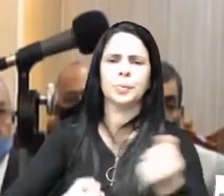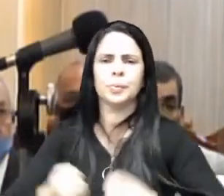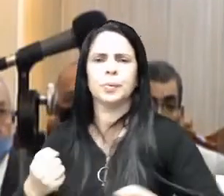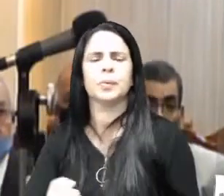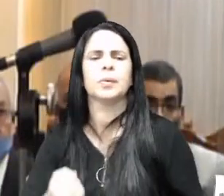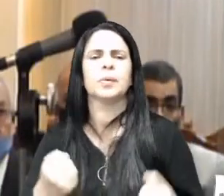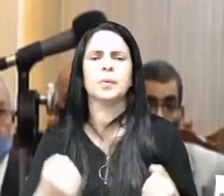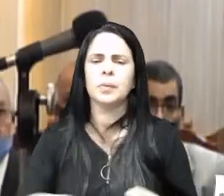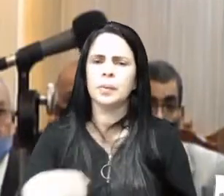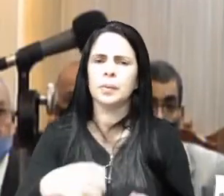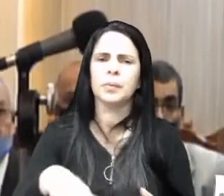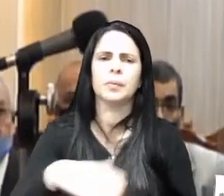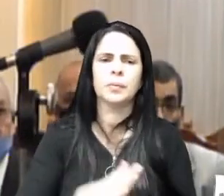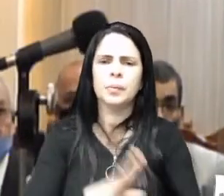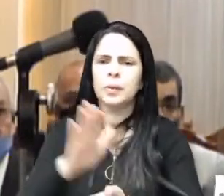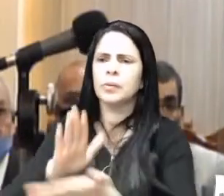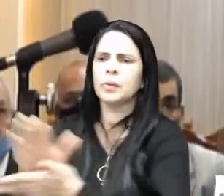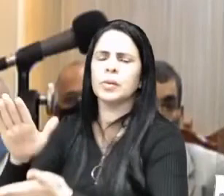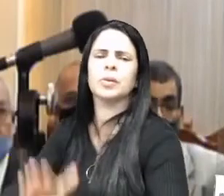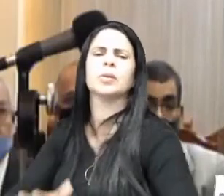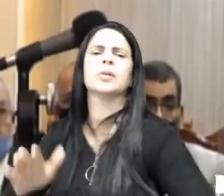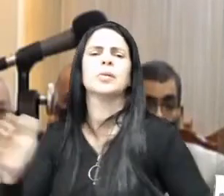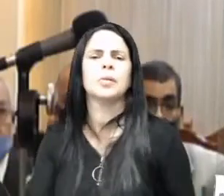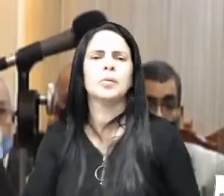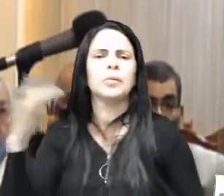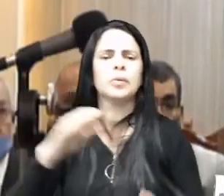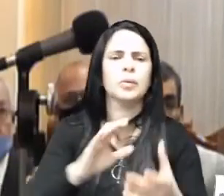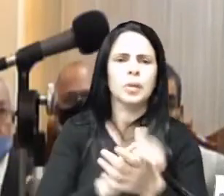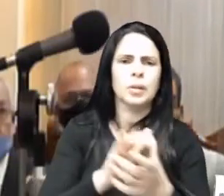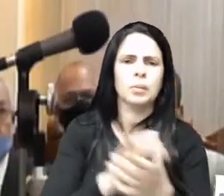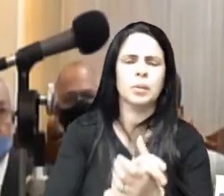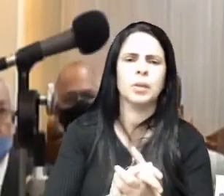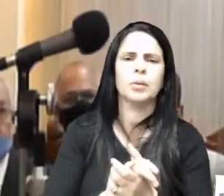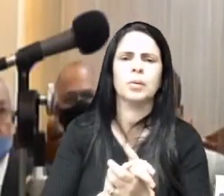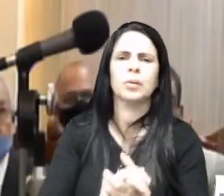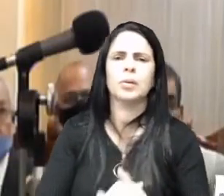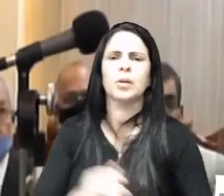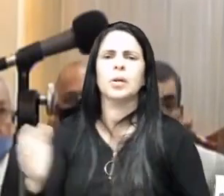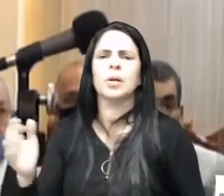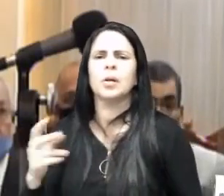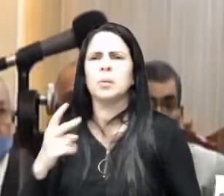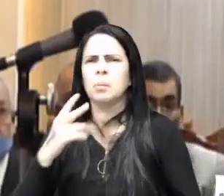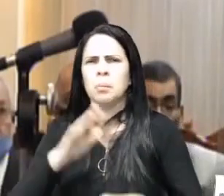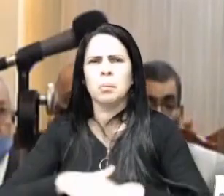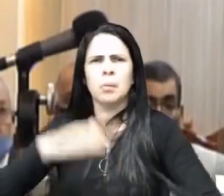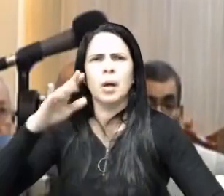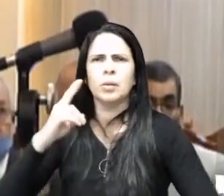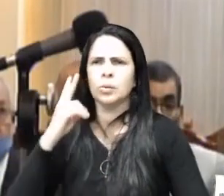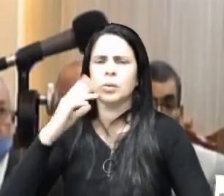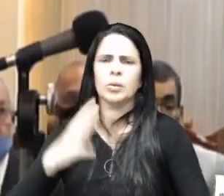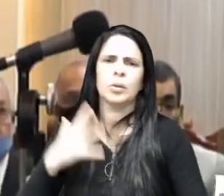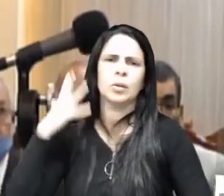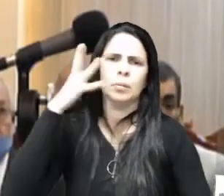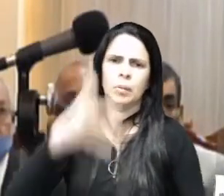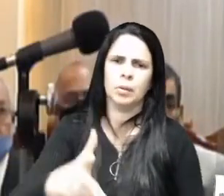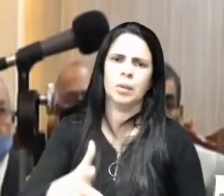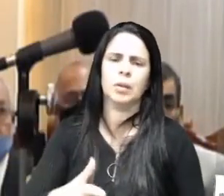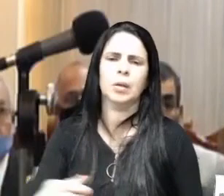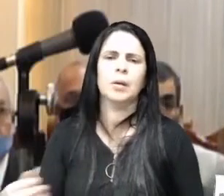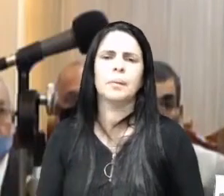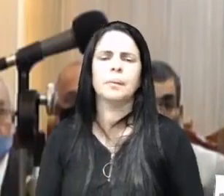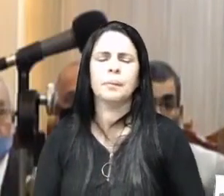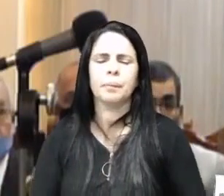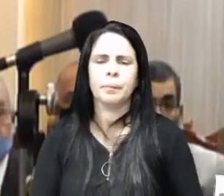e já passava de 2 horas da manhã, e o sono me pegou na estrada e eu não podia parar. E